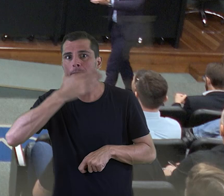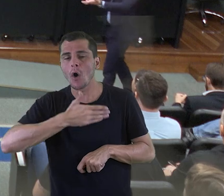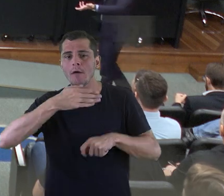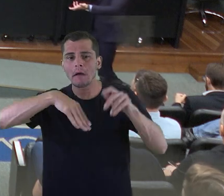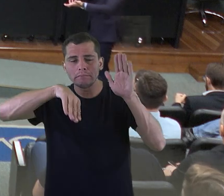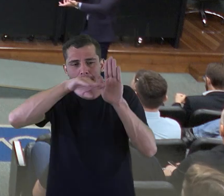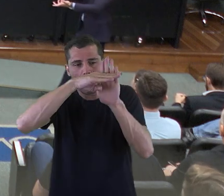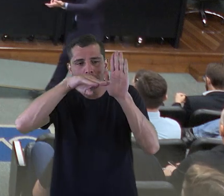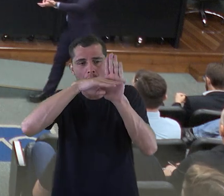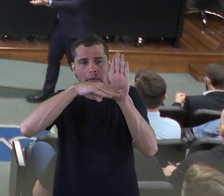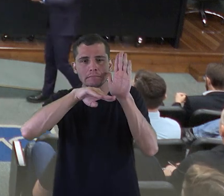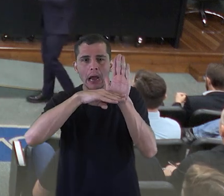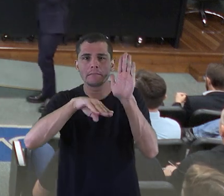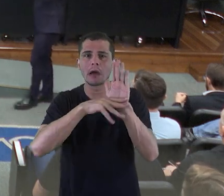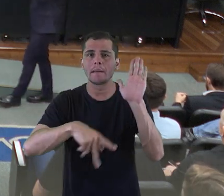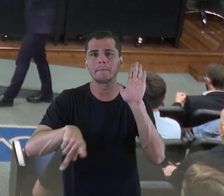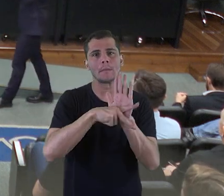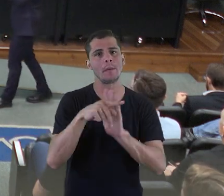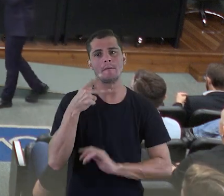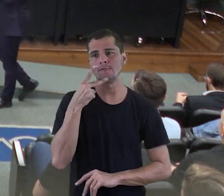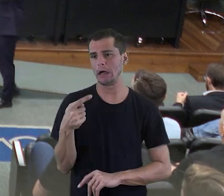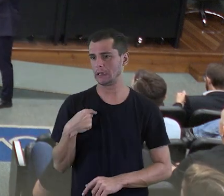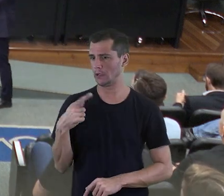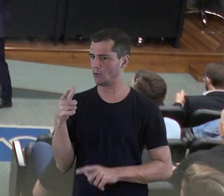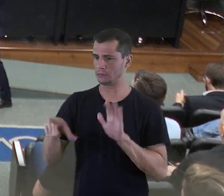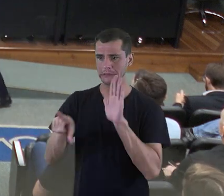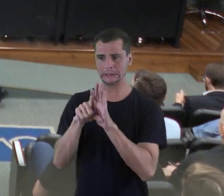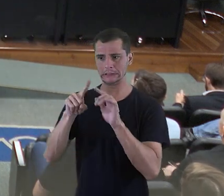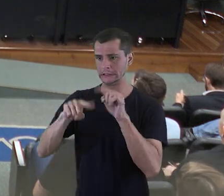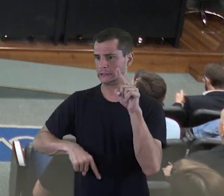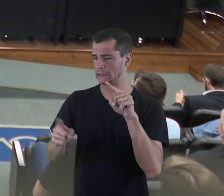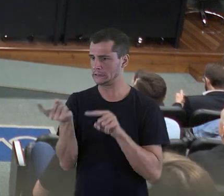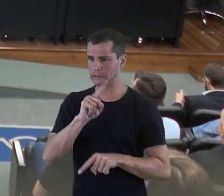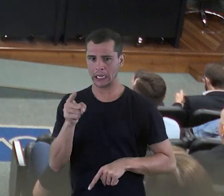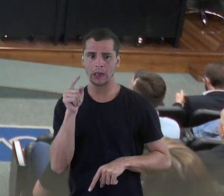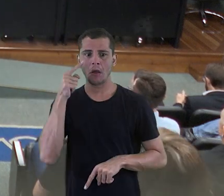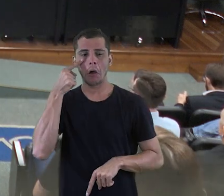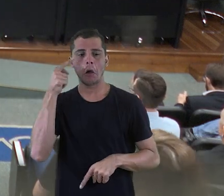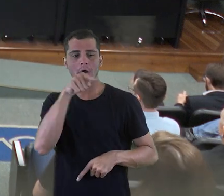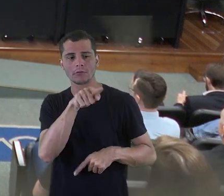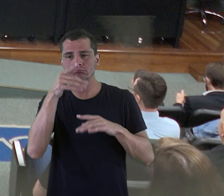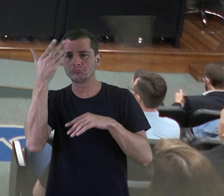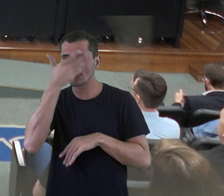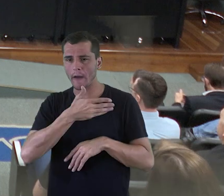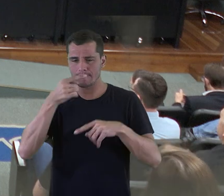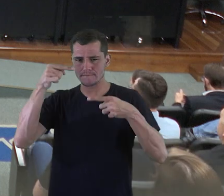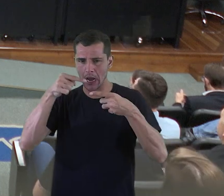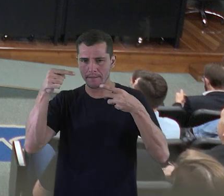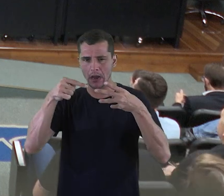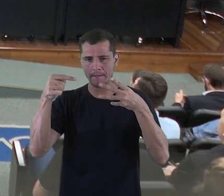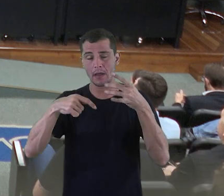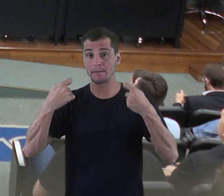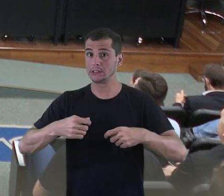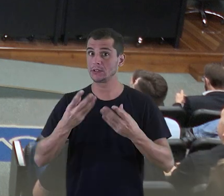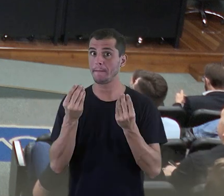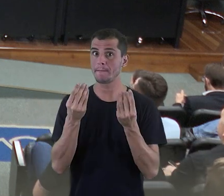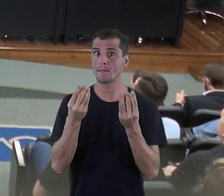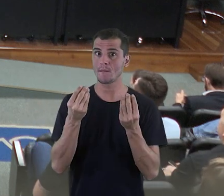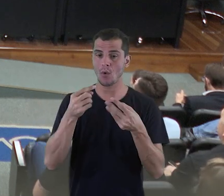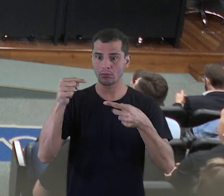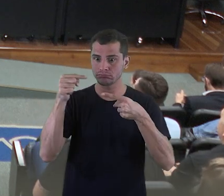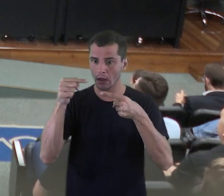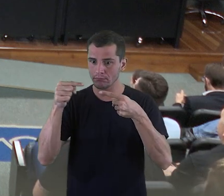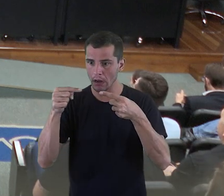é muita coisa que eu tenho que cumprir para dizer eu não violei a LGPD então qual que é o mínimo necessário que você está dizendo aí